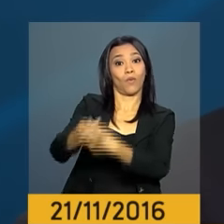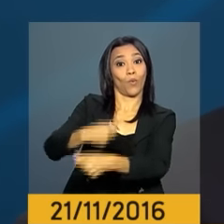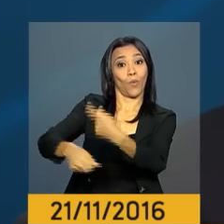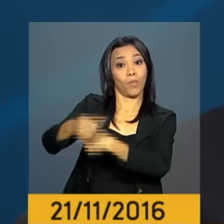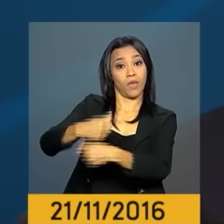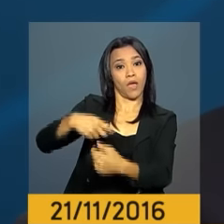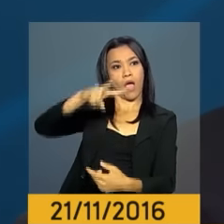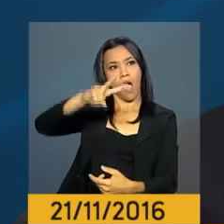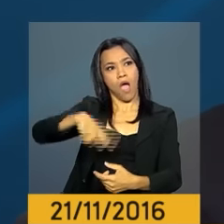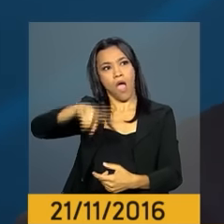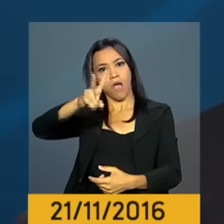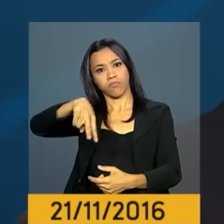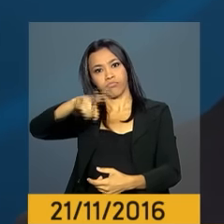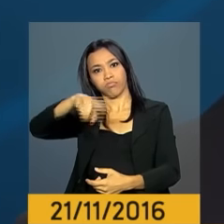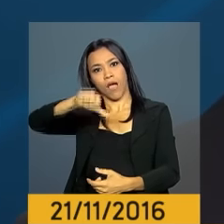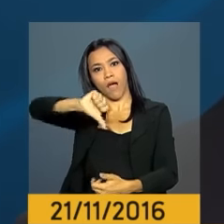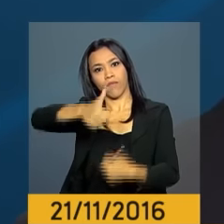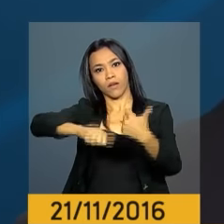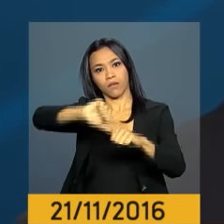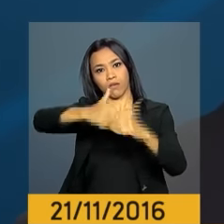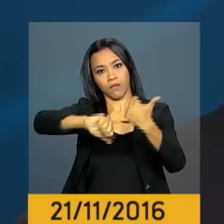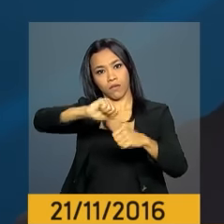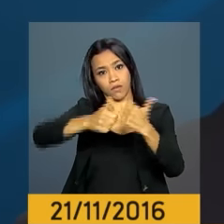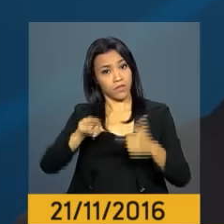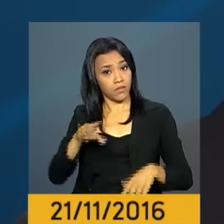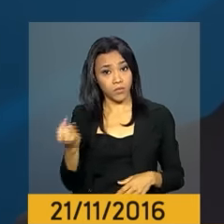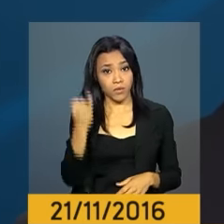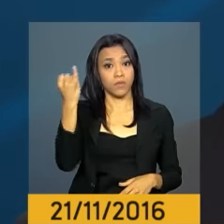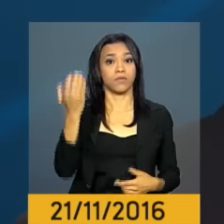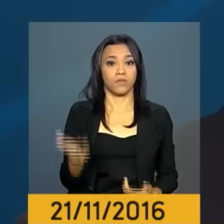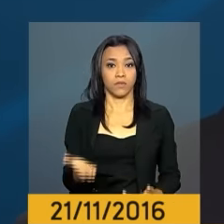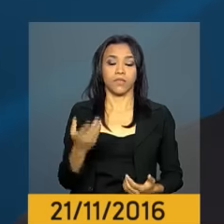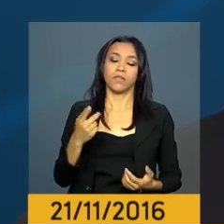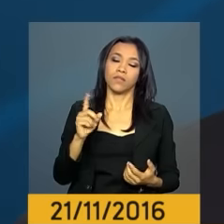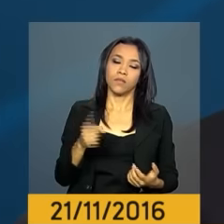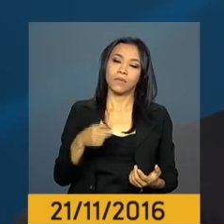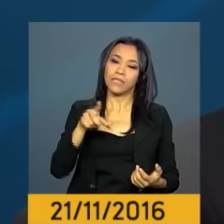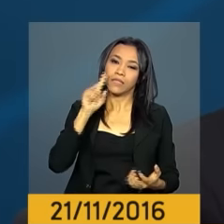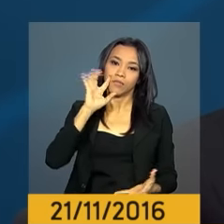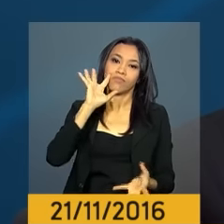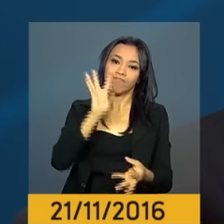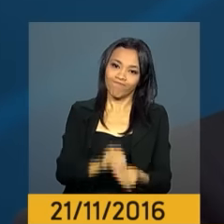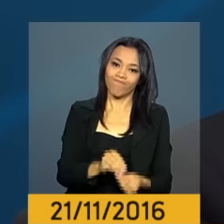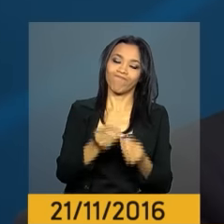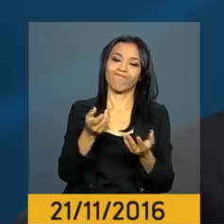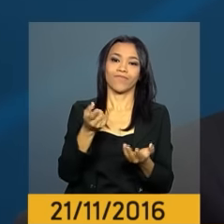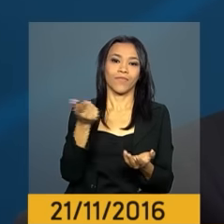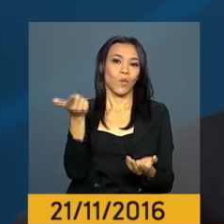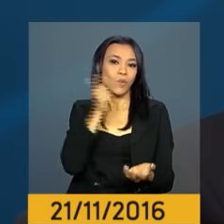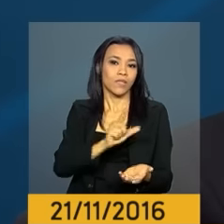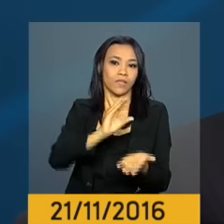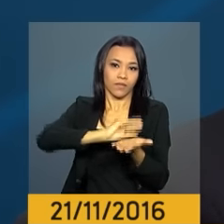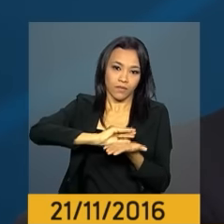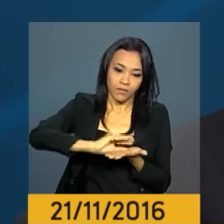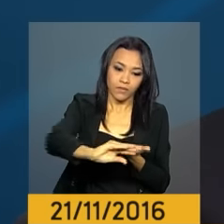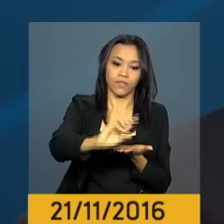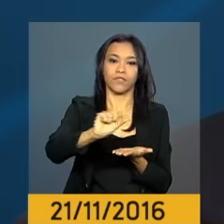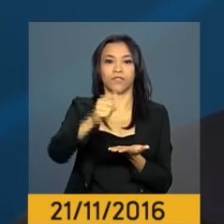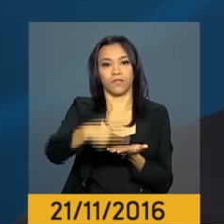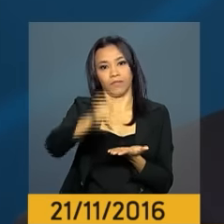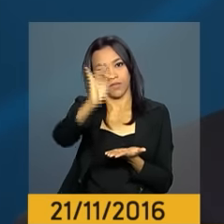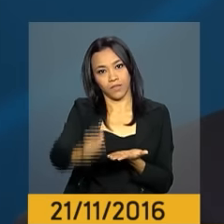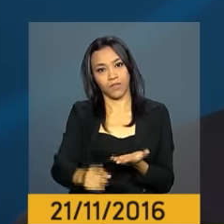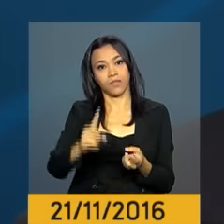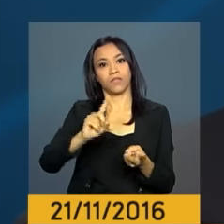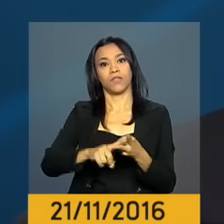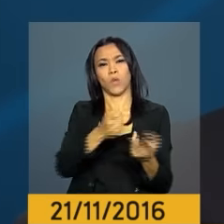Trará confiança, que nós esperamos se traduza em investimentos, consumo, emprego e